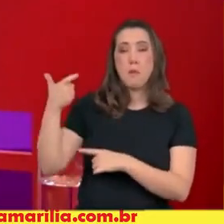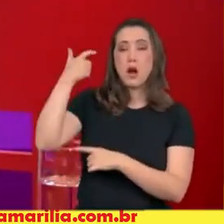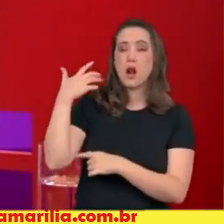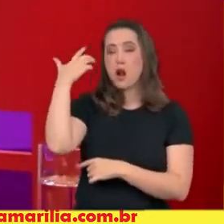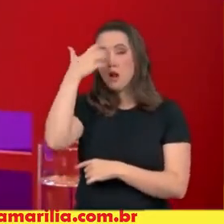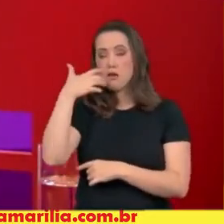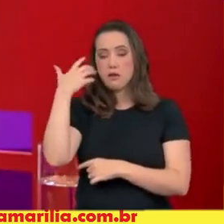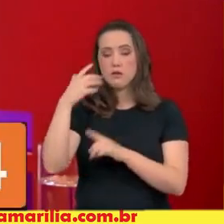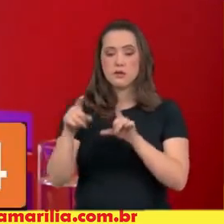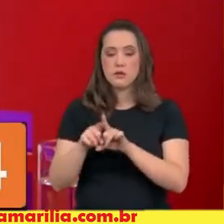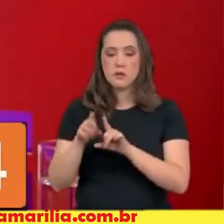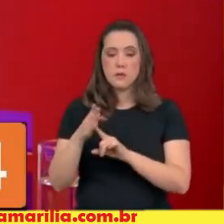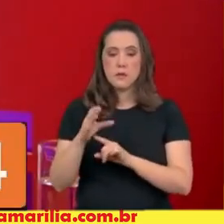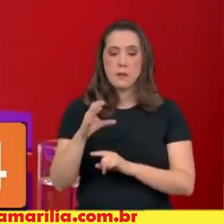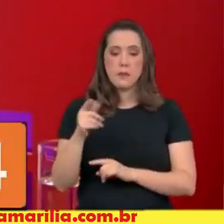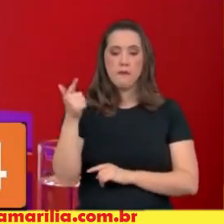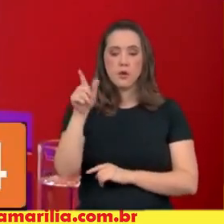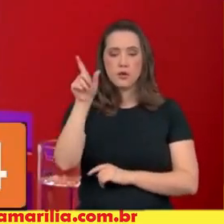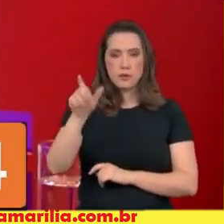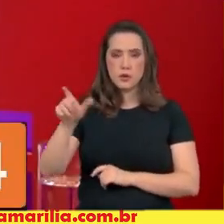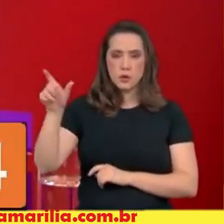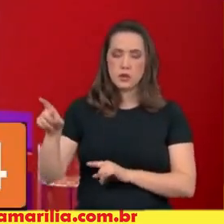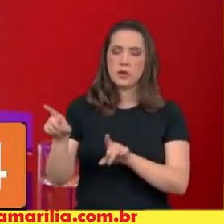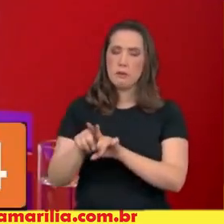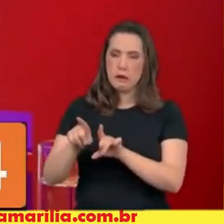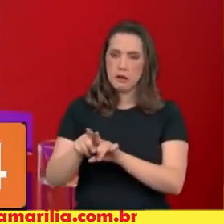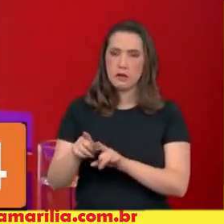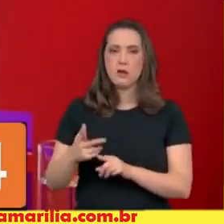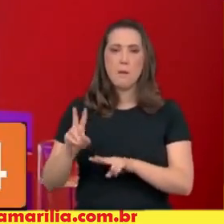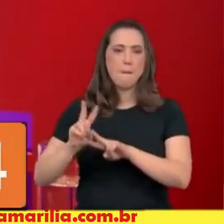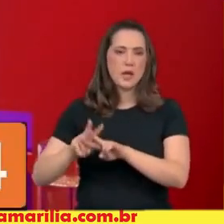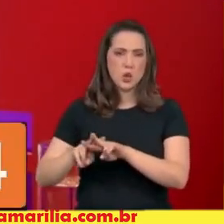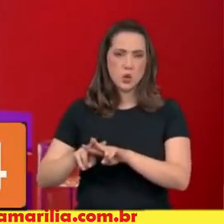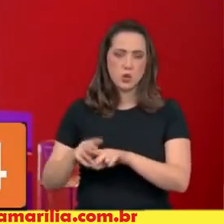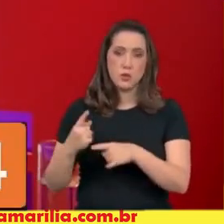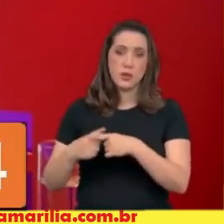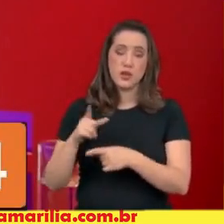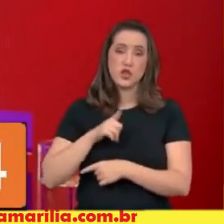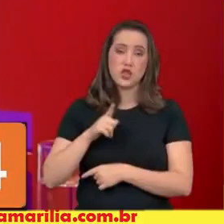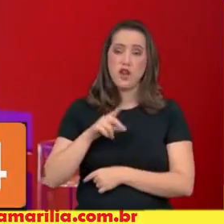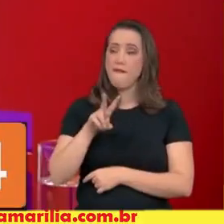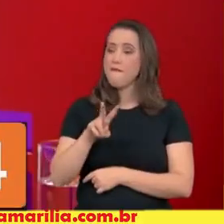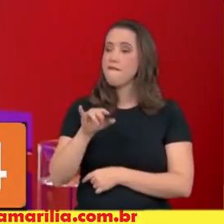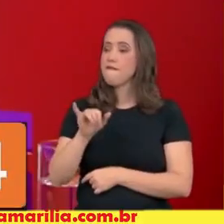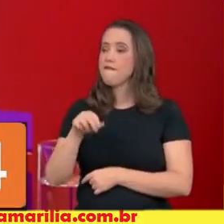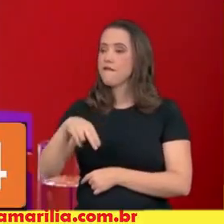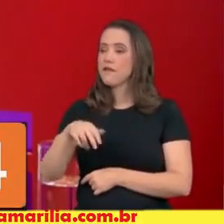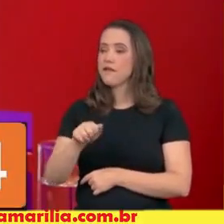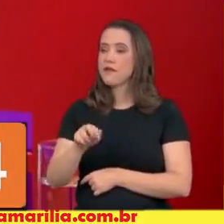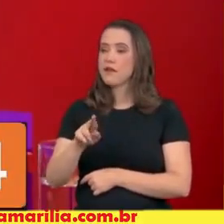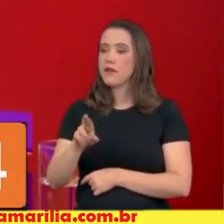E Piero Locatelli da Carta Capital, famosamente, foi prendido por porte de vinagre. E essa